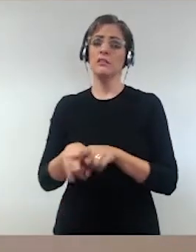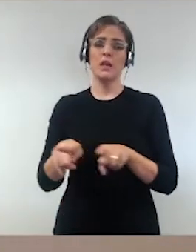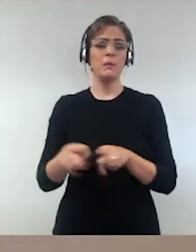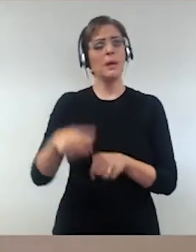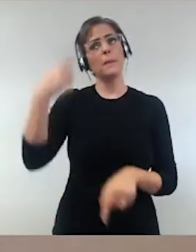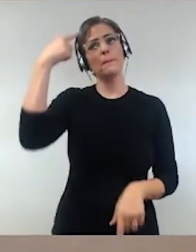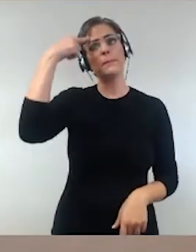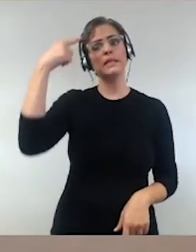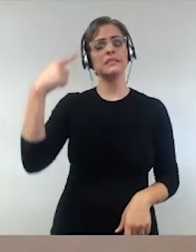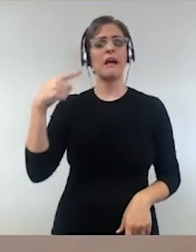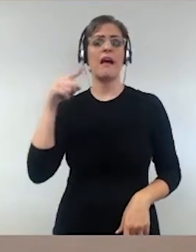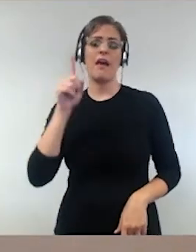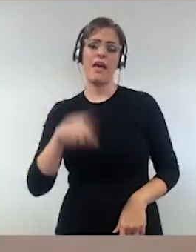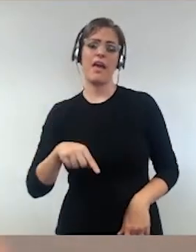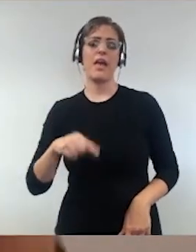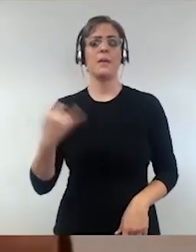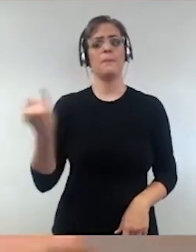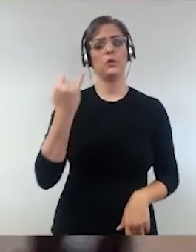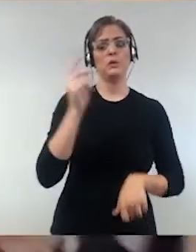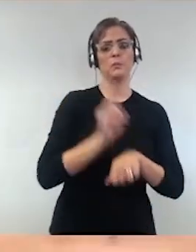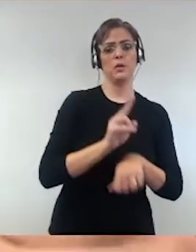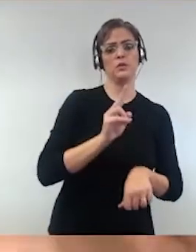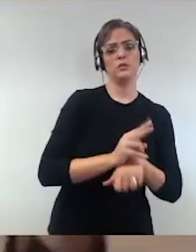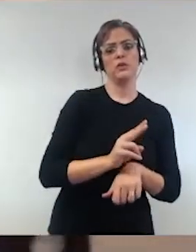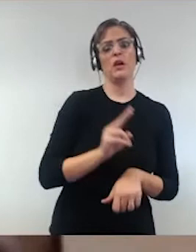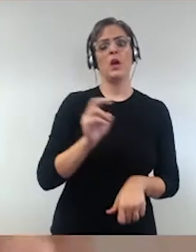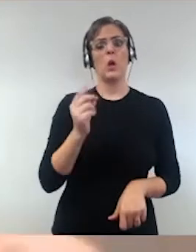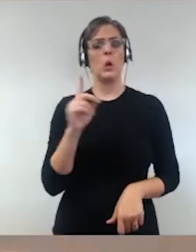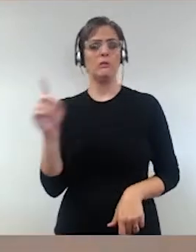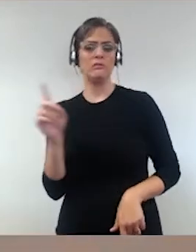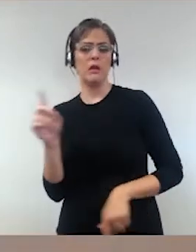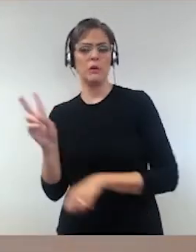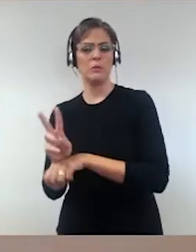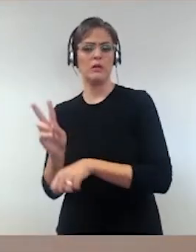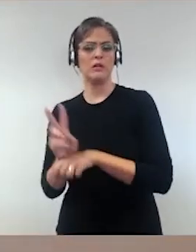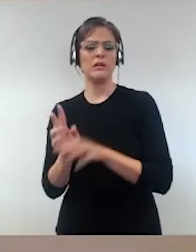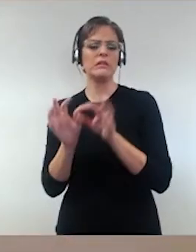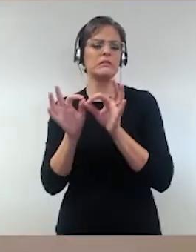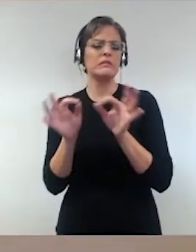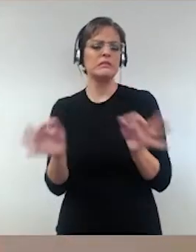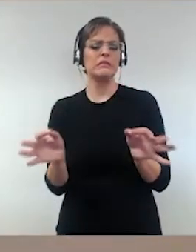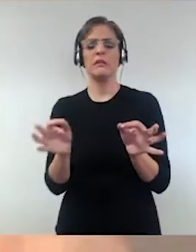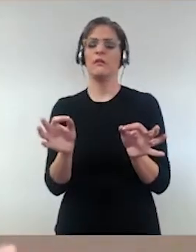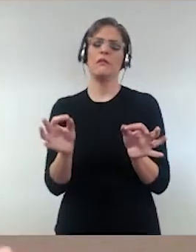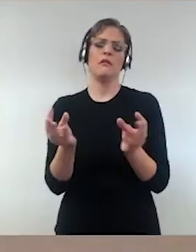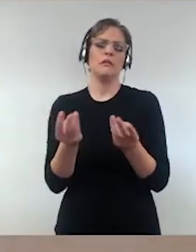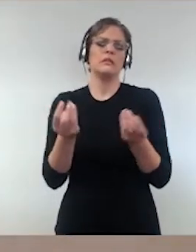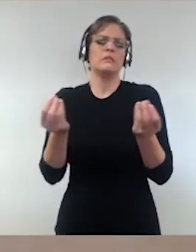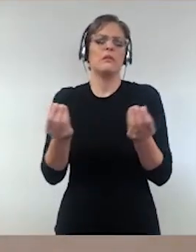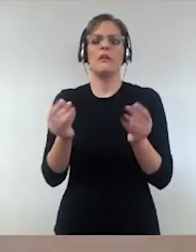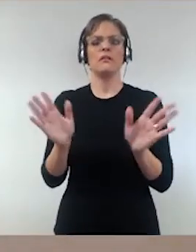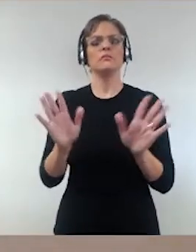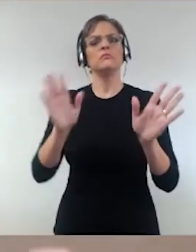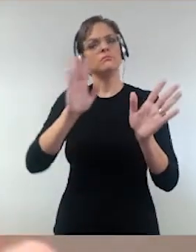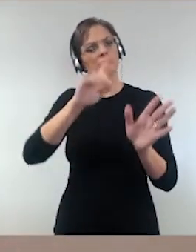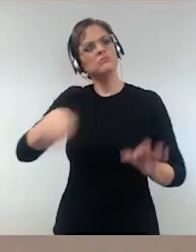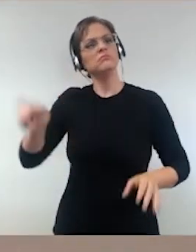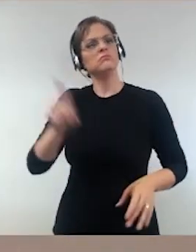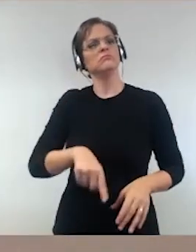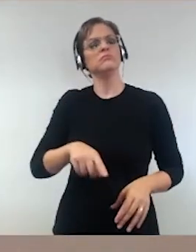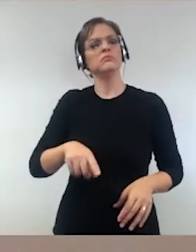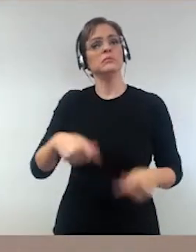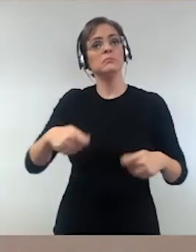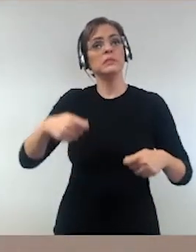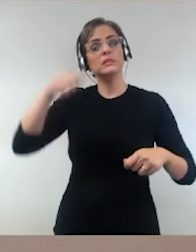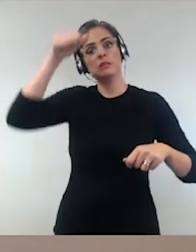de privacidade calcado apenas em dados íntimos, em dados sensíveis, esse também ficou no passado. Então,